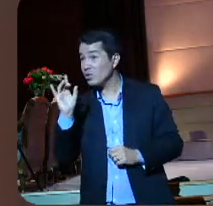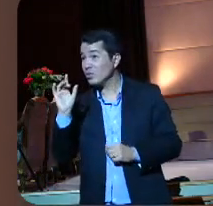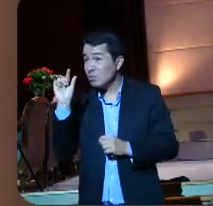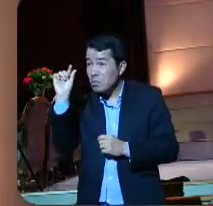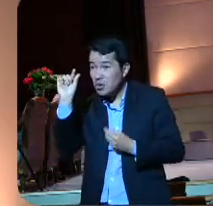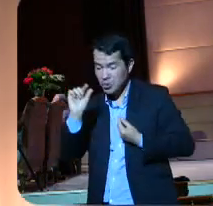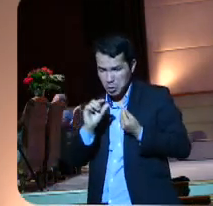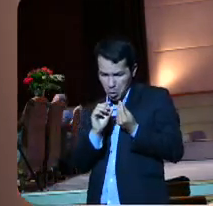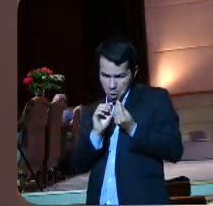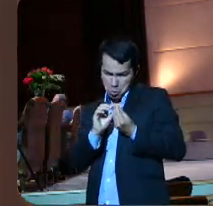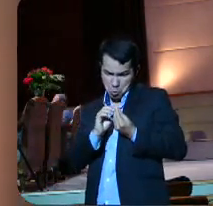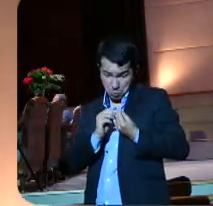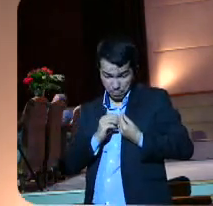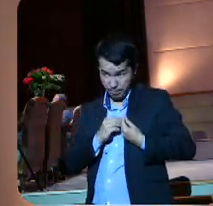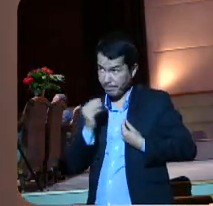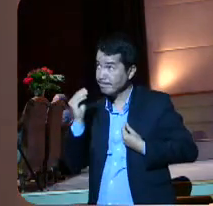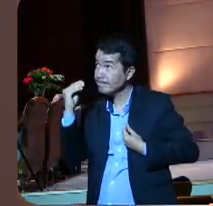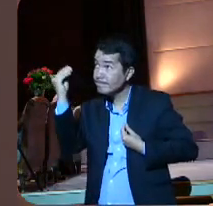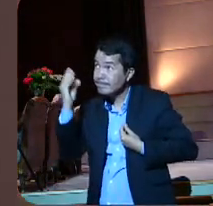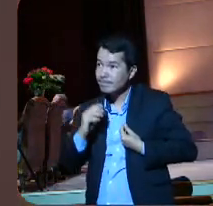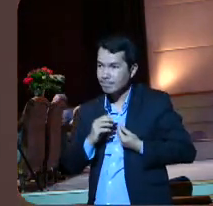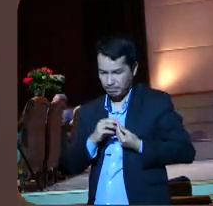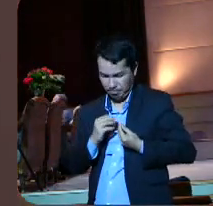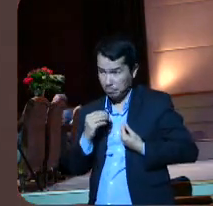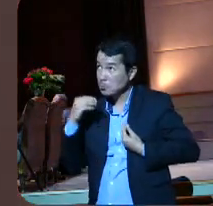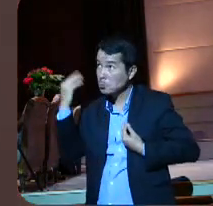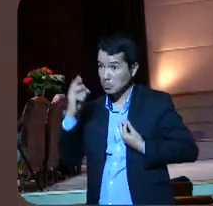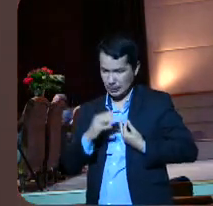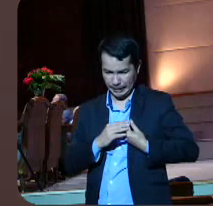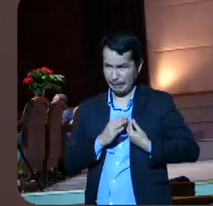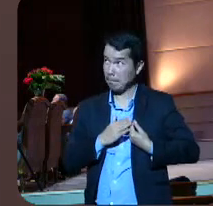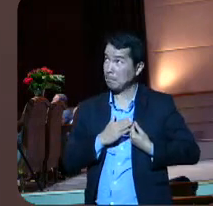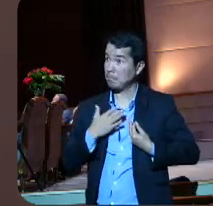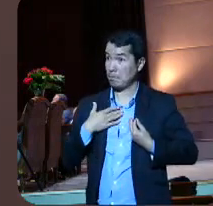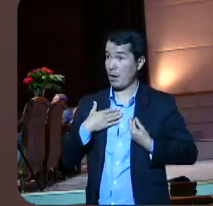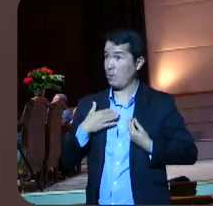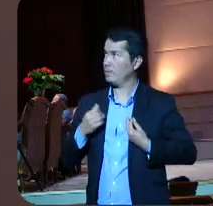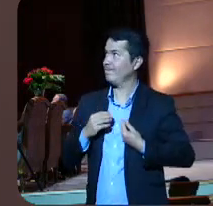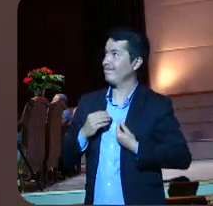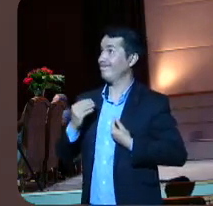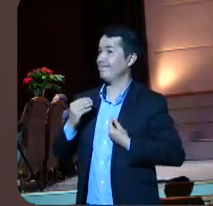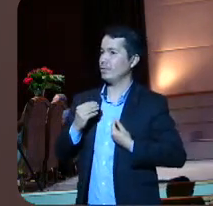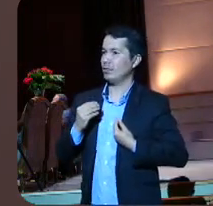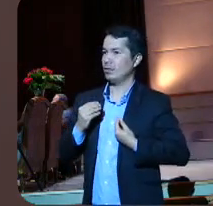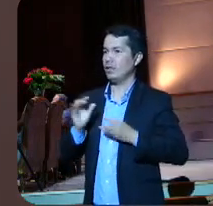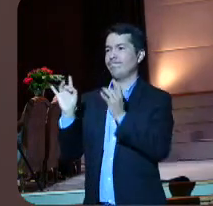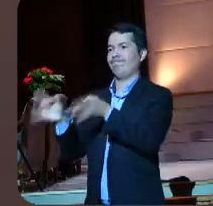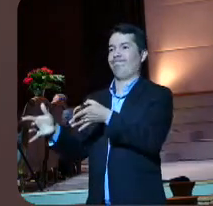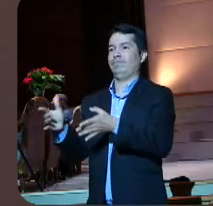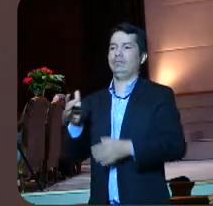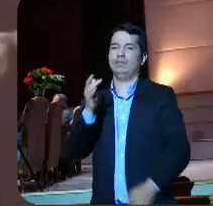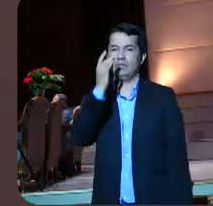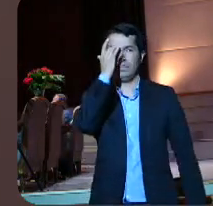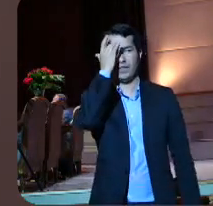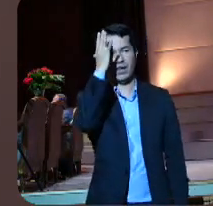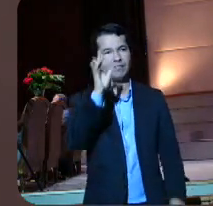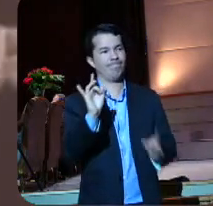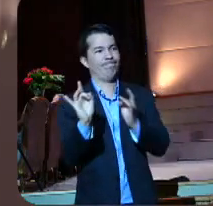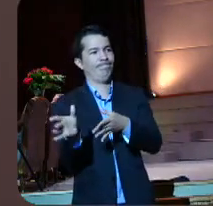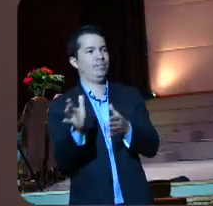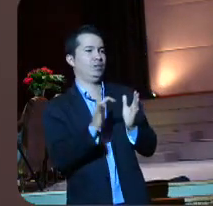simplesmente porque nós vamos viver confrontos espirituais para os quais nós não